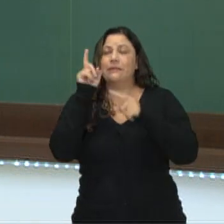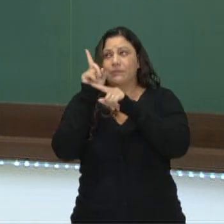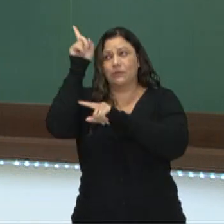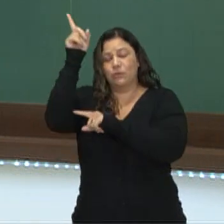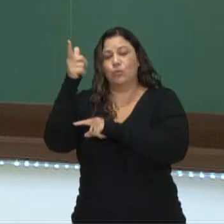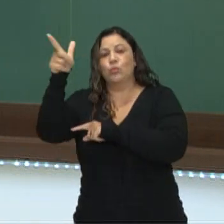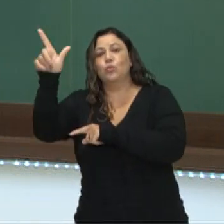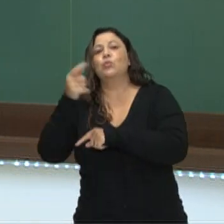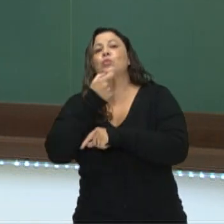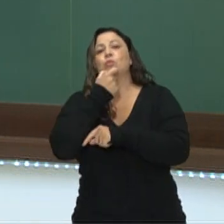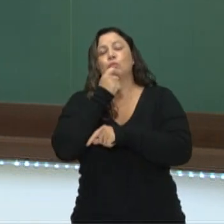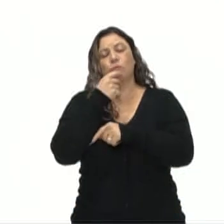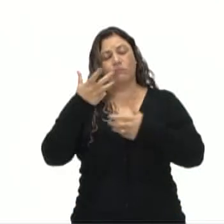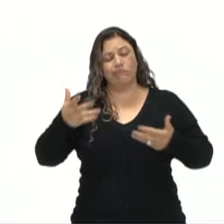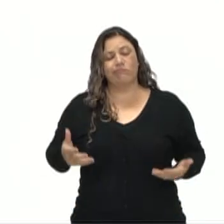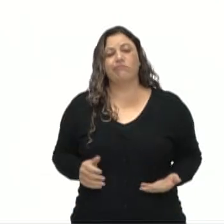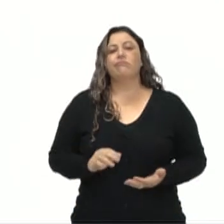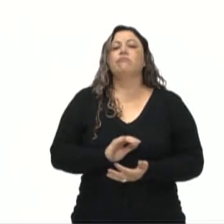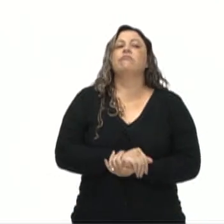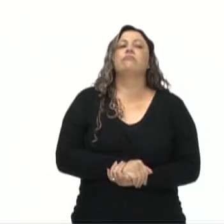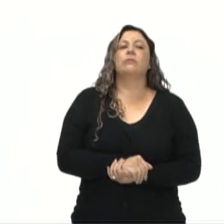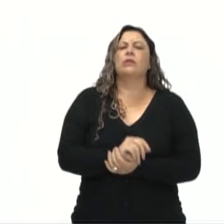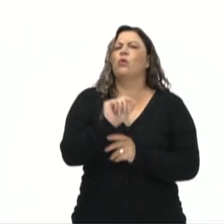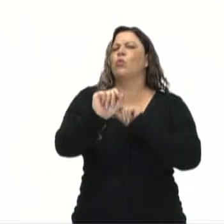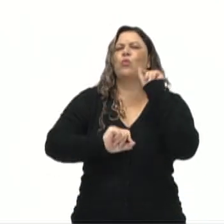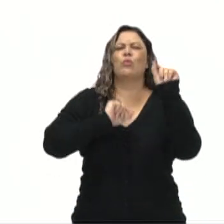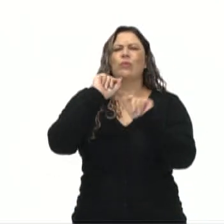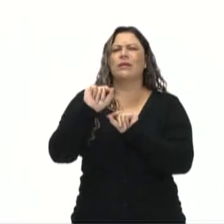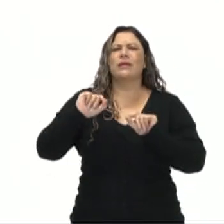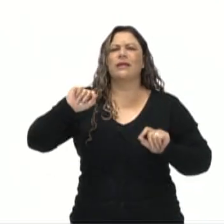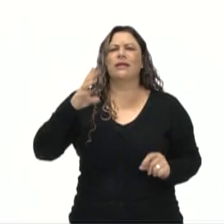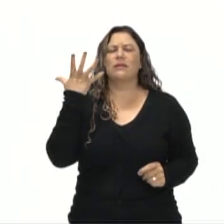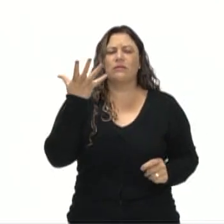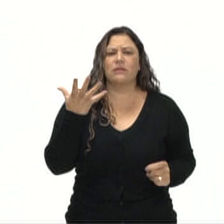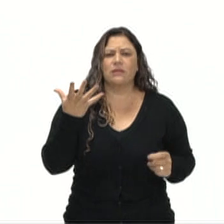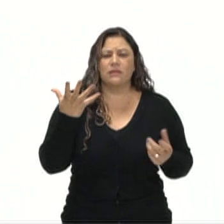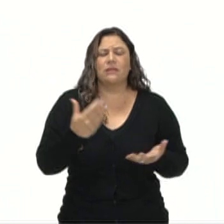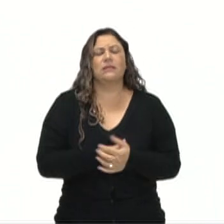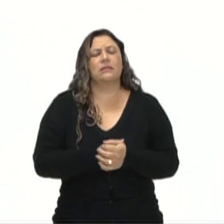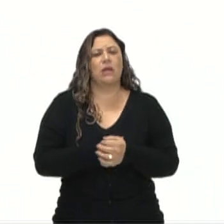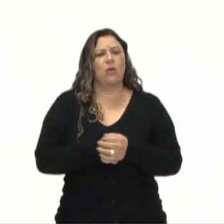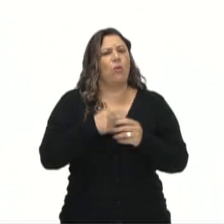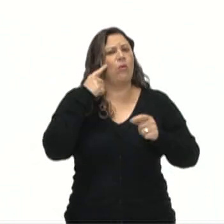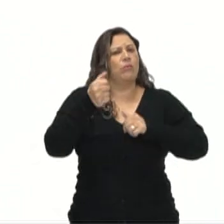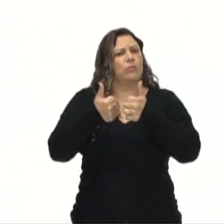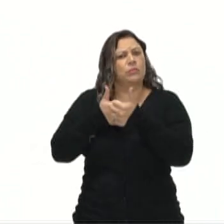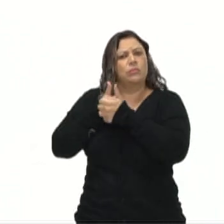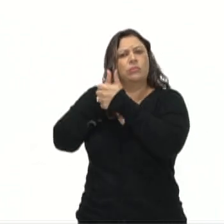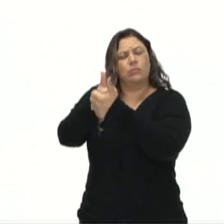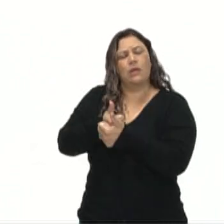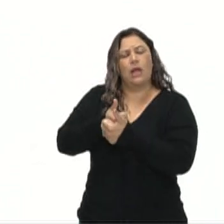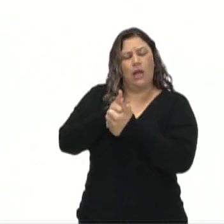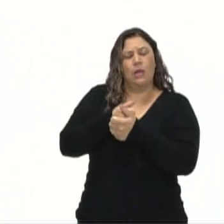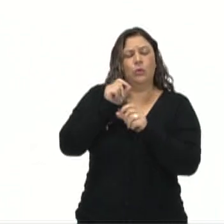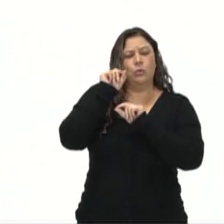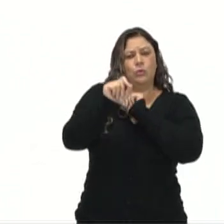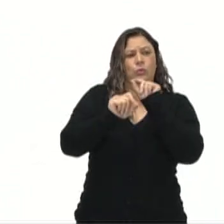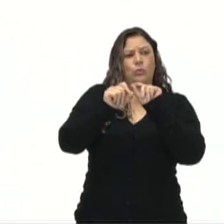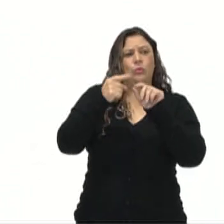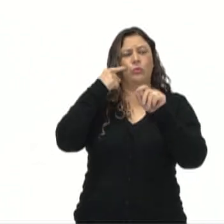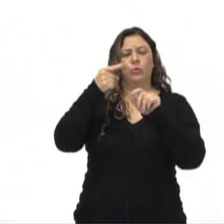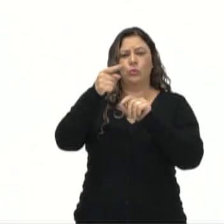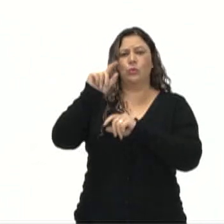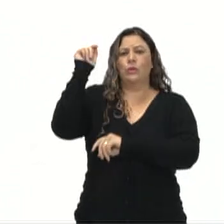Falklands, tá bom? Então o que aconteceu? A Ilha da Malvina, pela proximidade geográfica, você percebe que